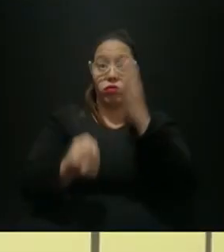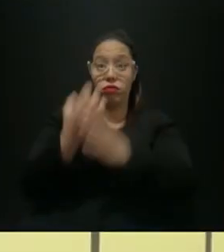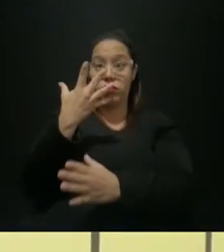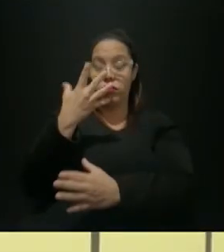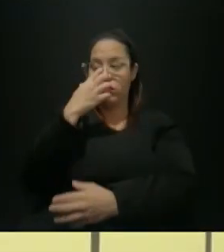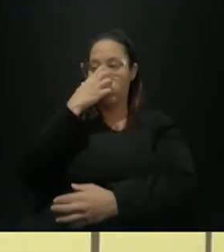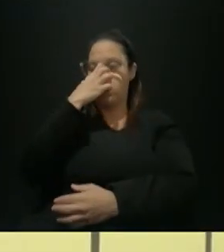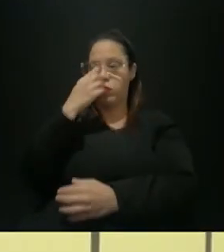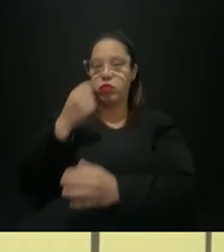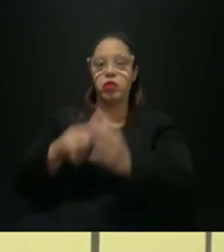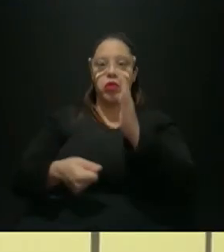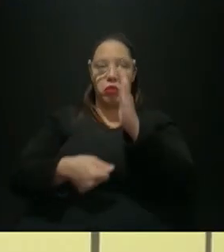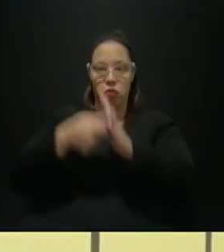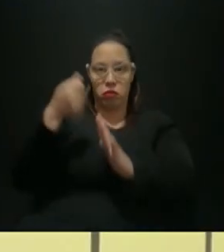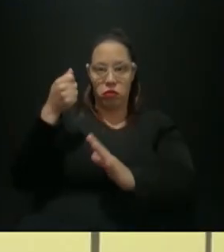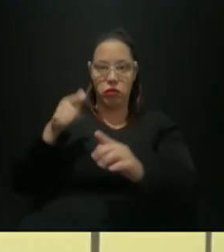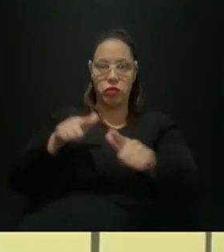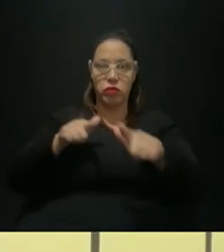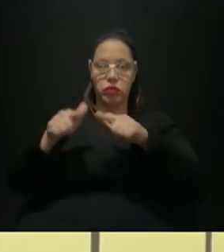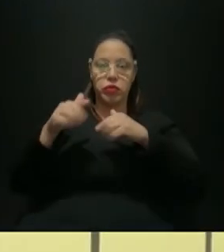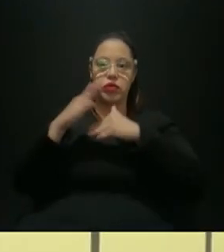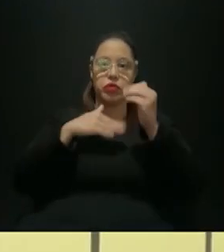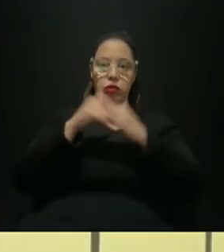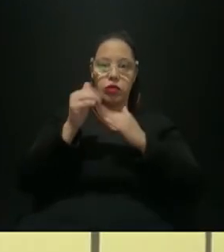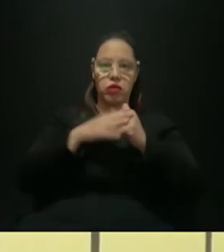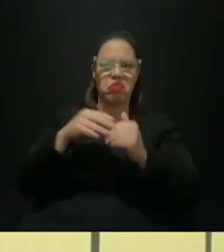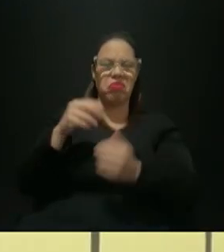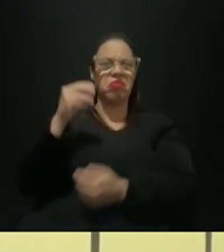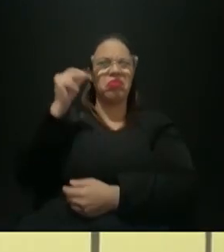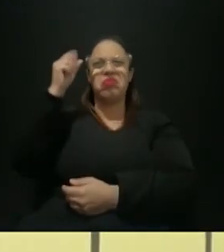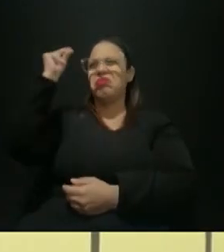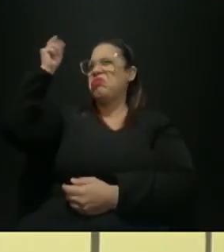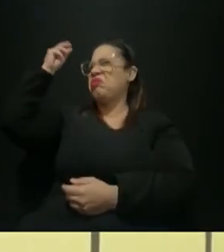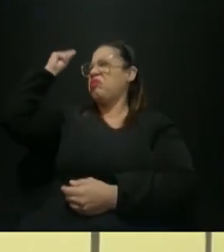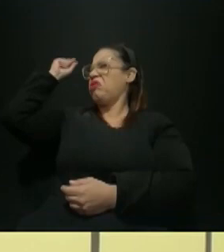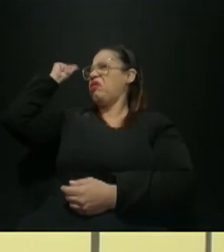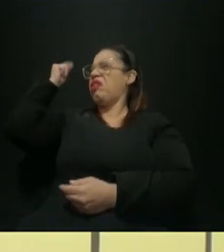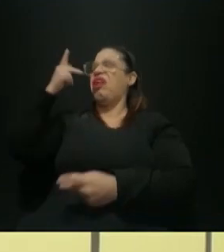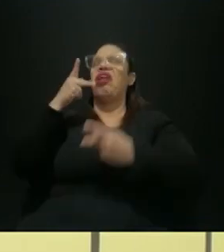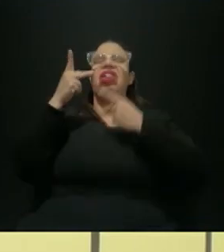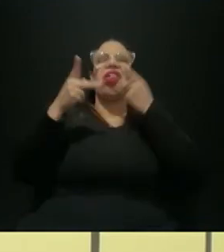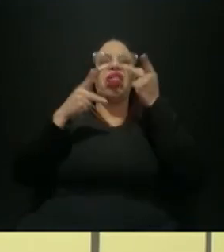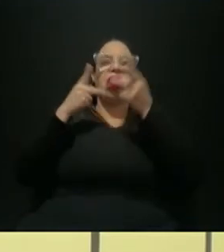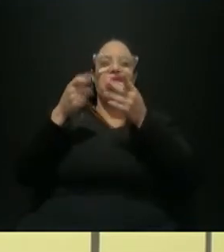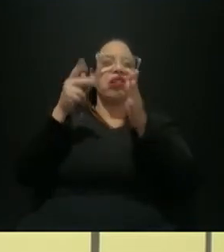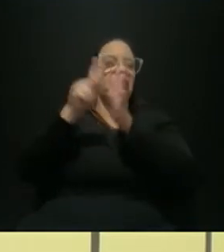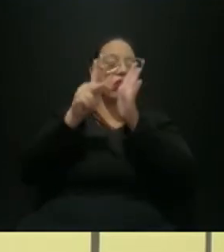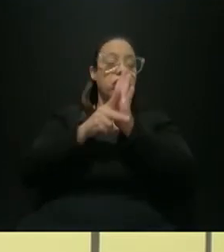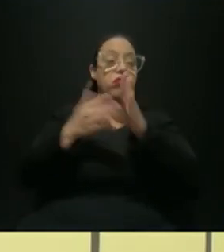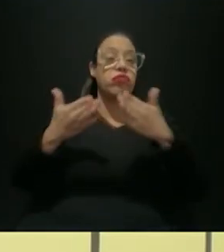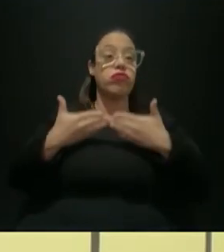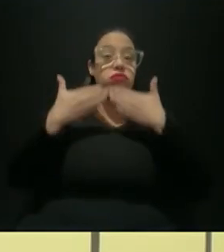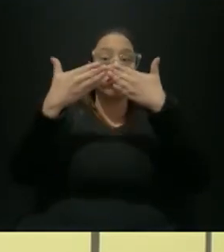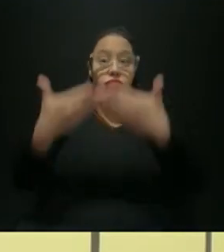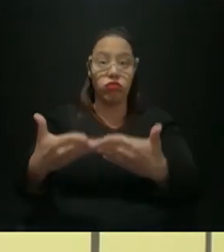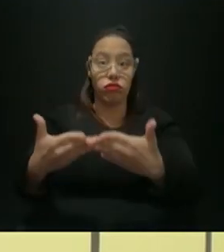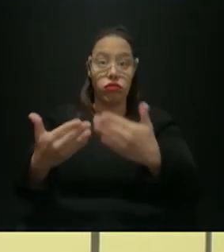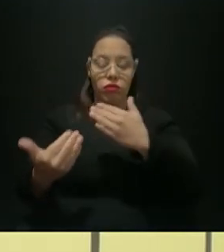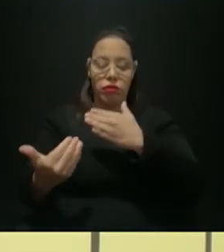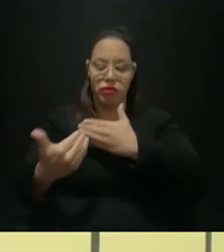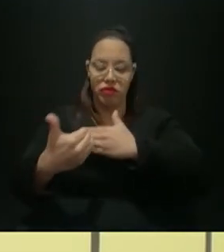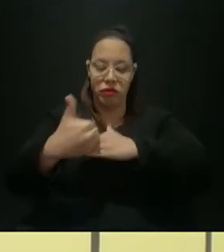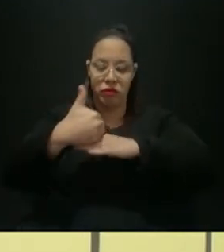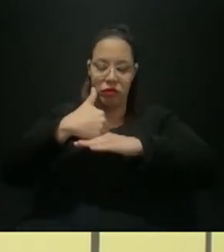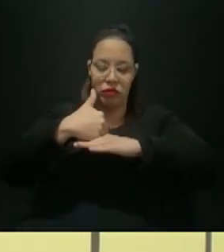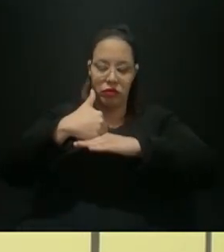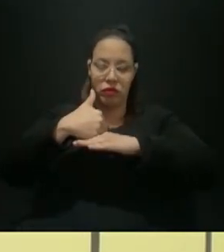nosso país, porque naquela época nem se falava da proposta que a gente executava, que era um serviço de acolhimento que trabalhava com